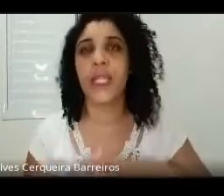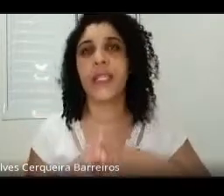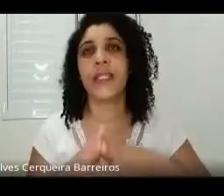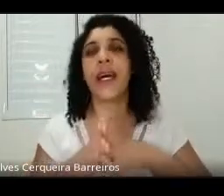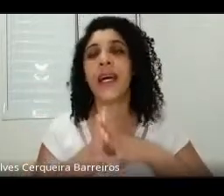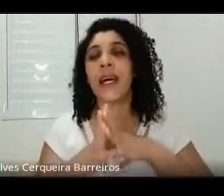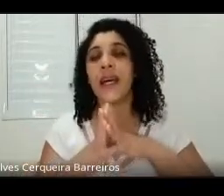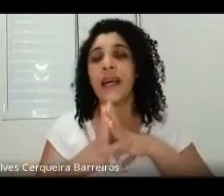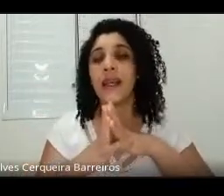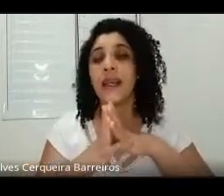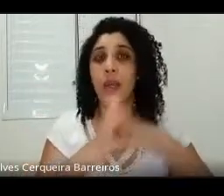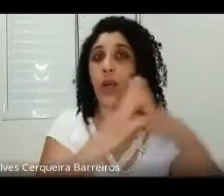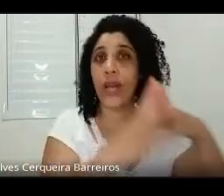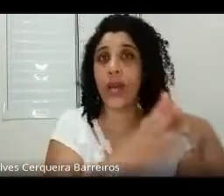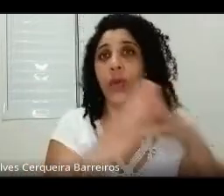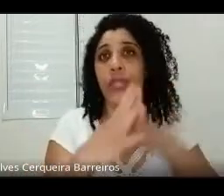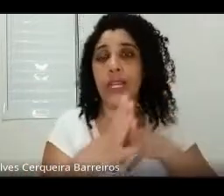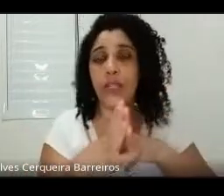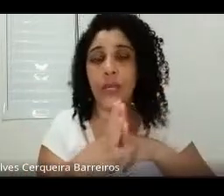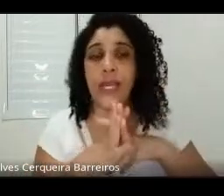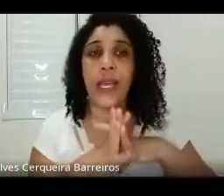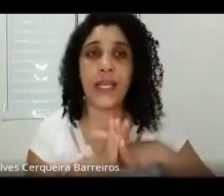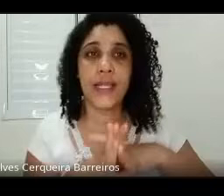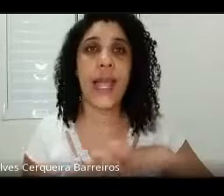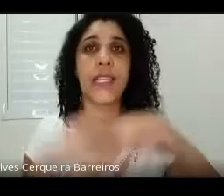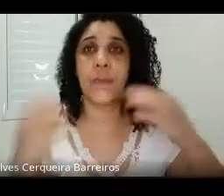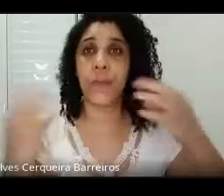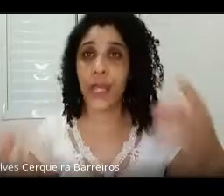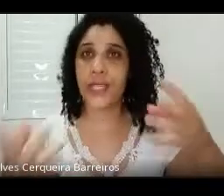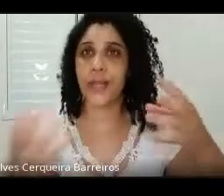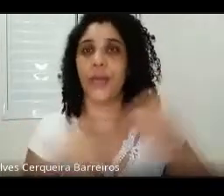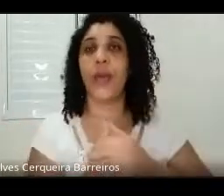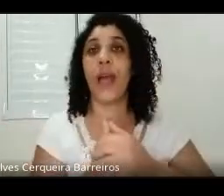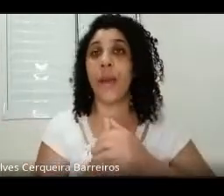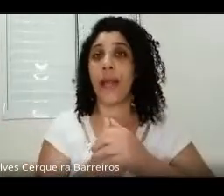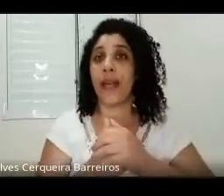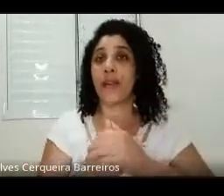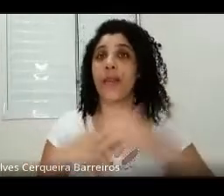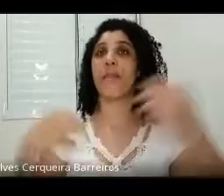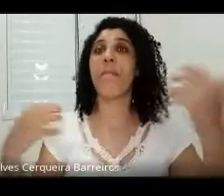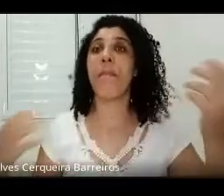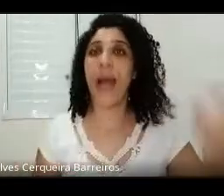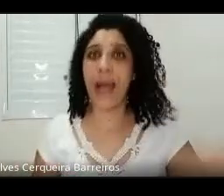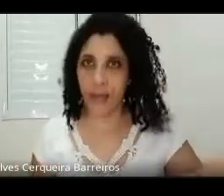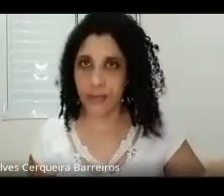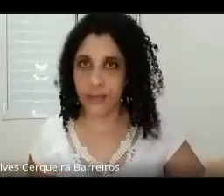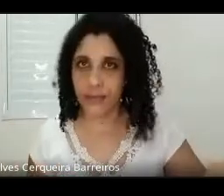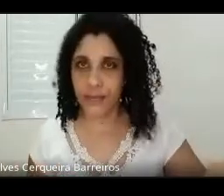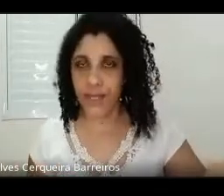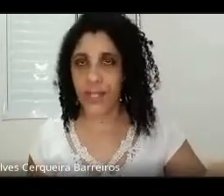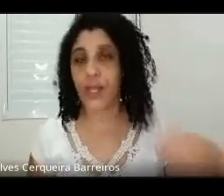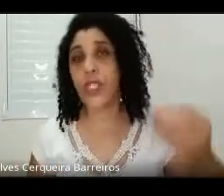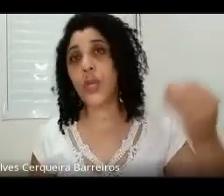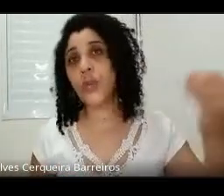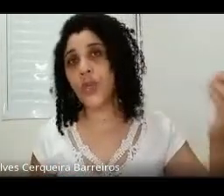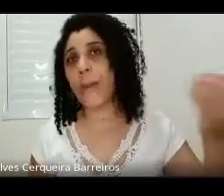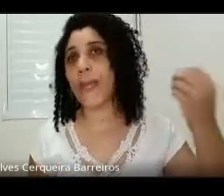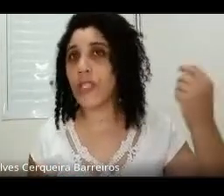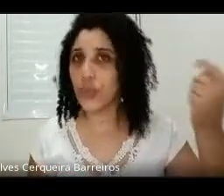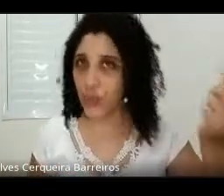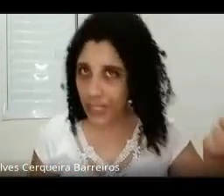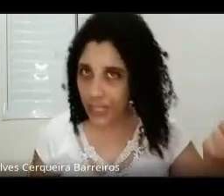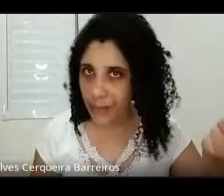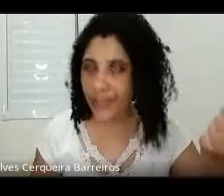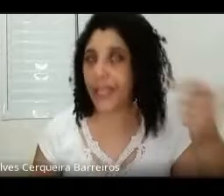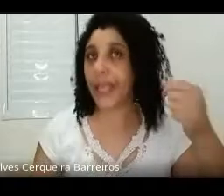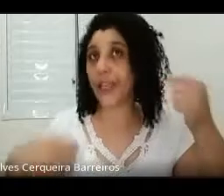mínimo na língua oral ou na língua de sinais. Por exemplo, a palavra mala. Então, se eu mudo apenas